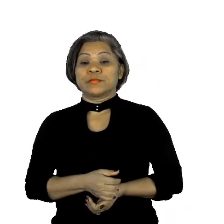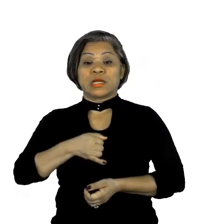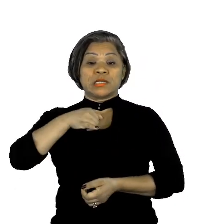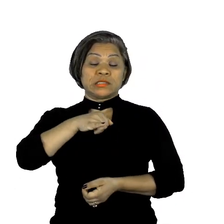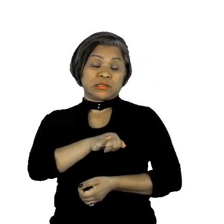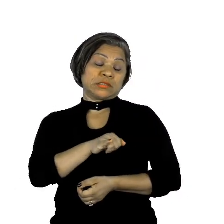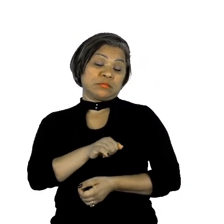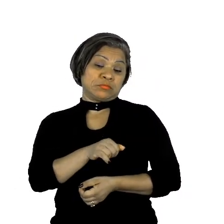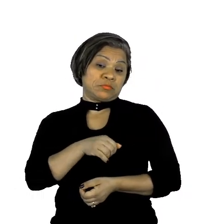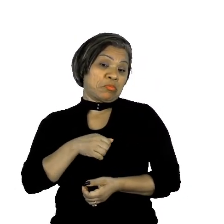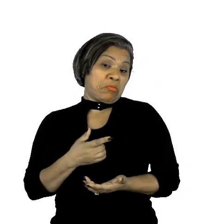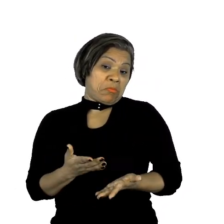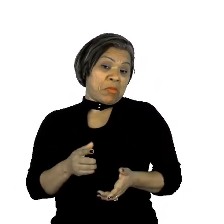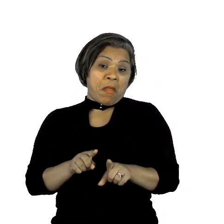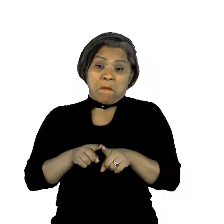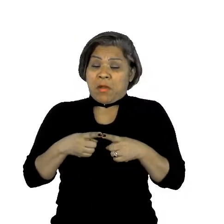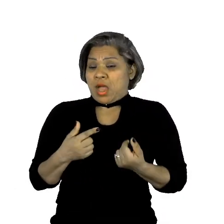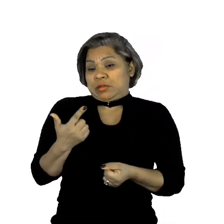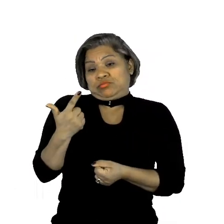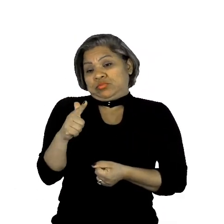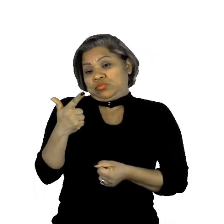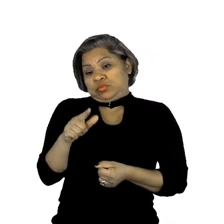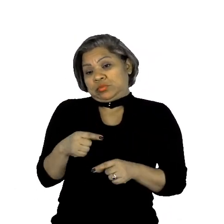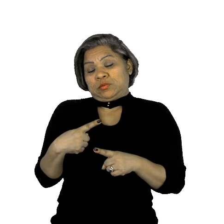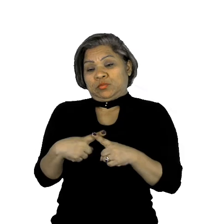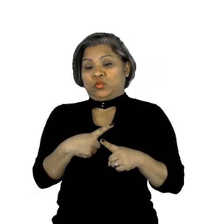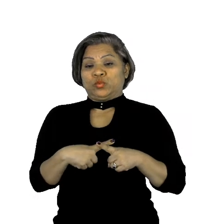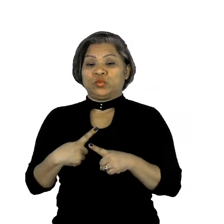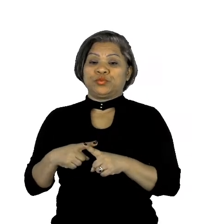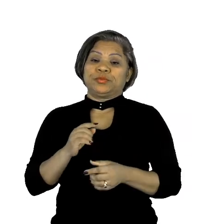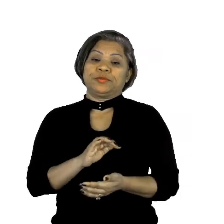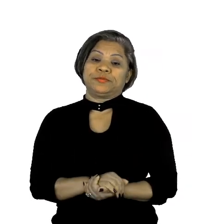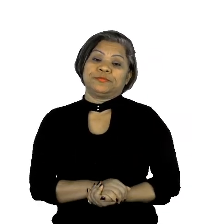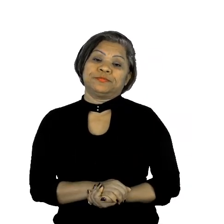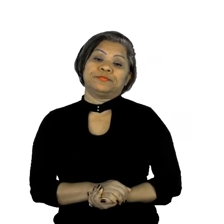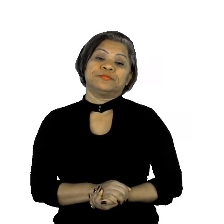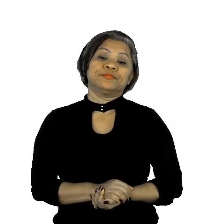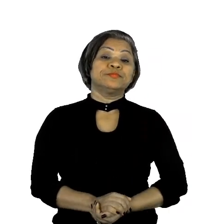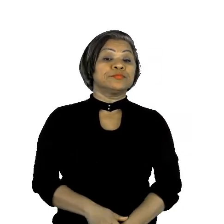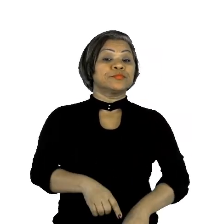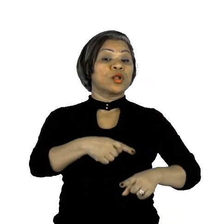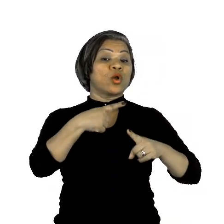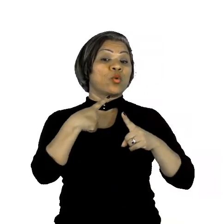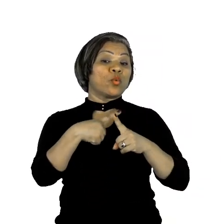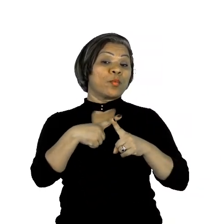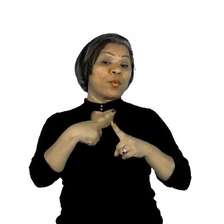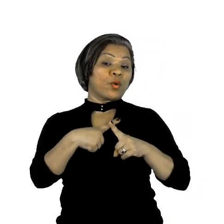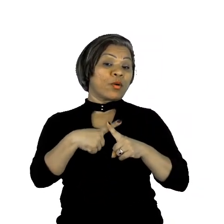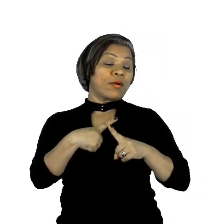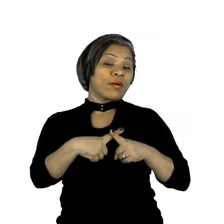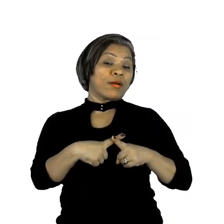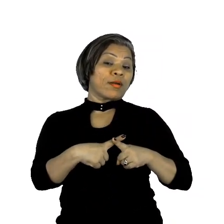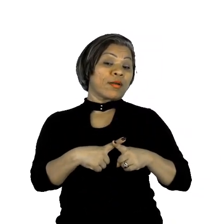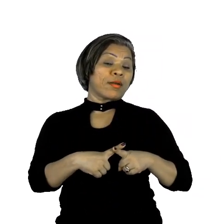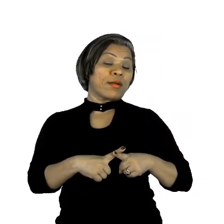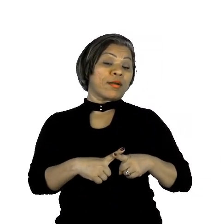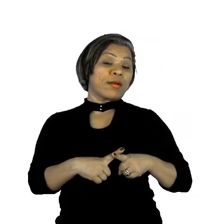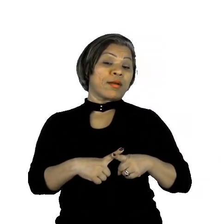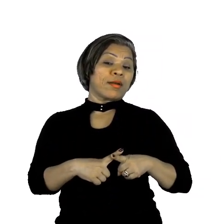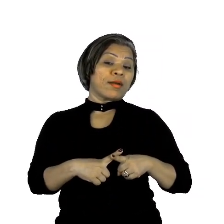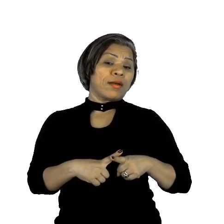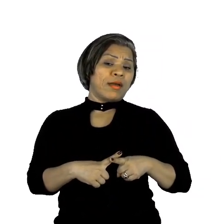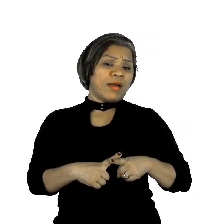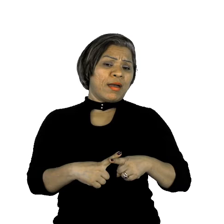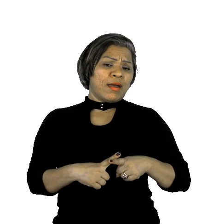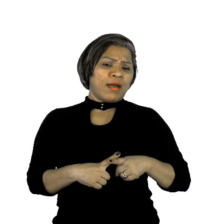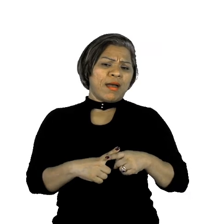uso do porquê se justifica, pois trata-se de, o porquê aí nesse caso, ele